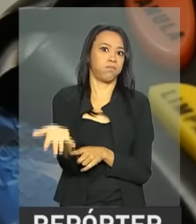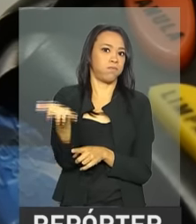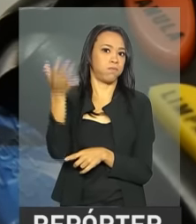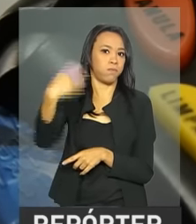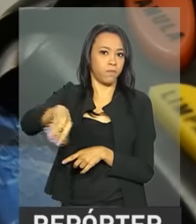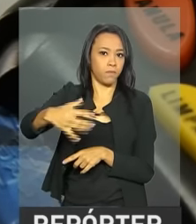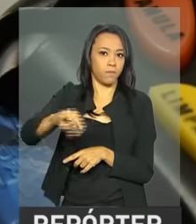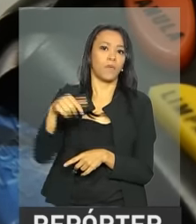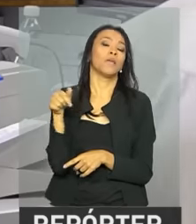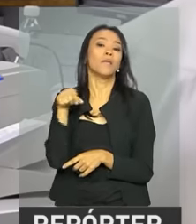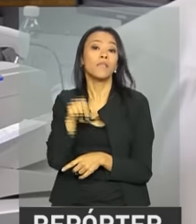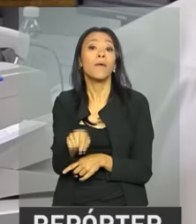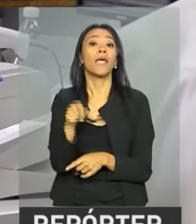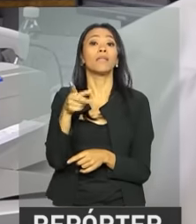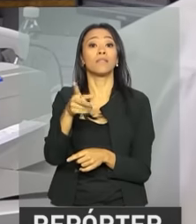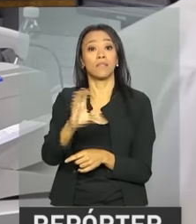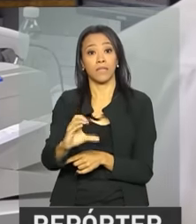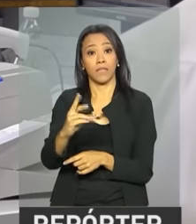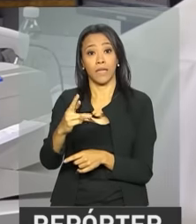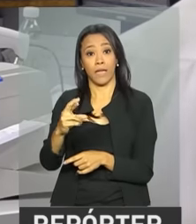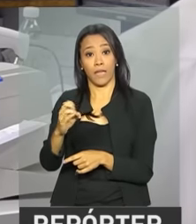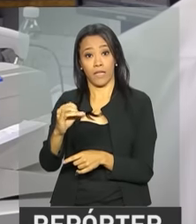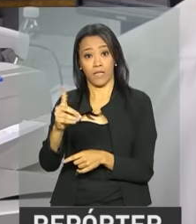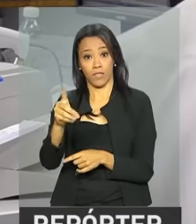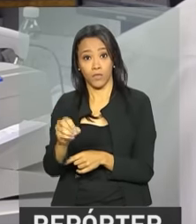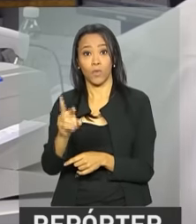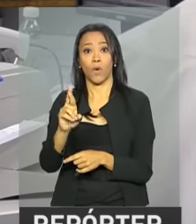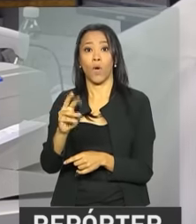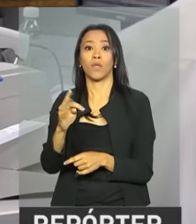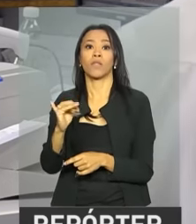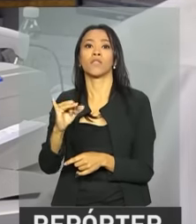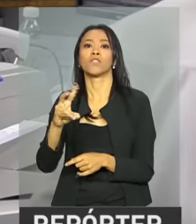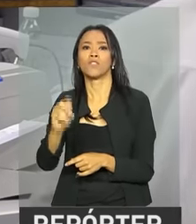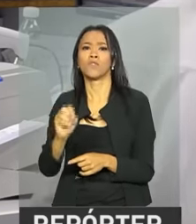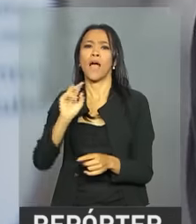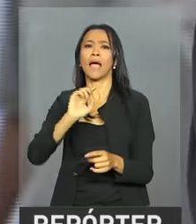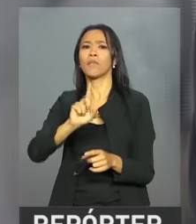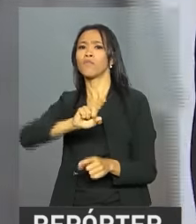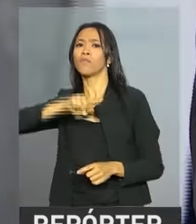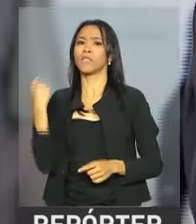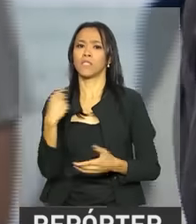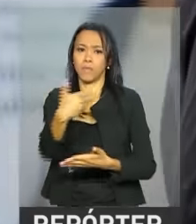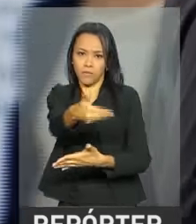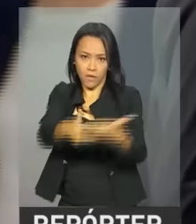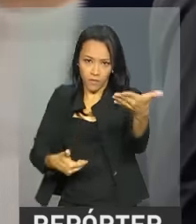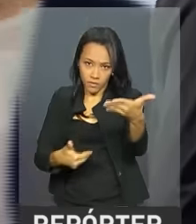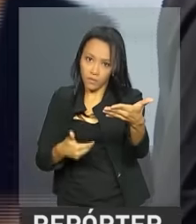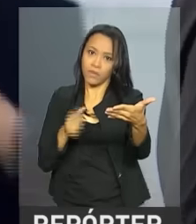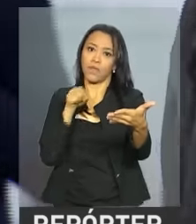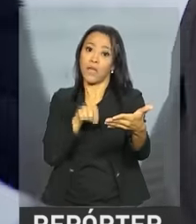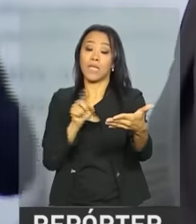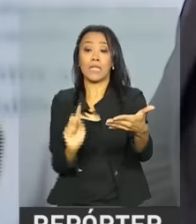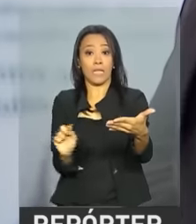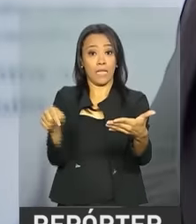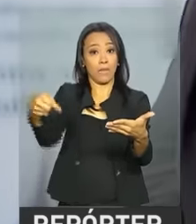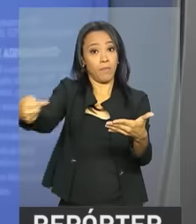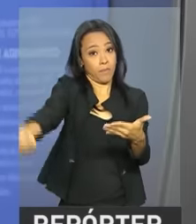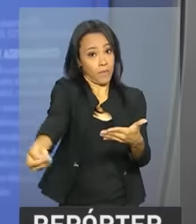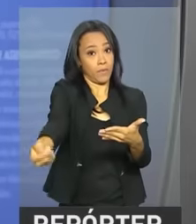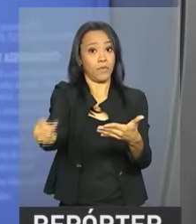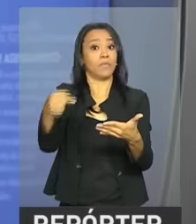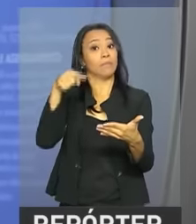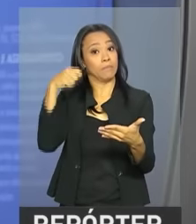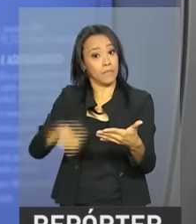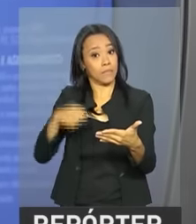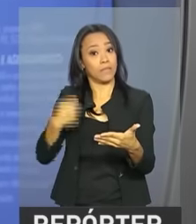crédito rotativo vai vigorar apenas até o Vencimento da fatura seguinte a partir daí o saldo devedor